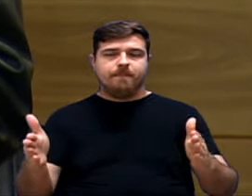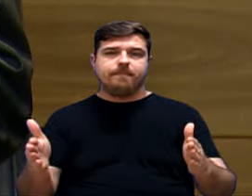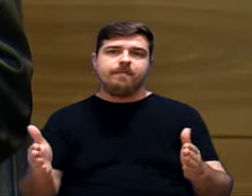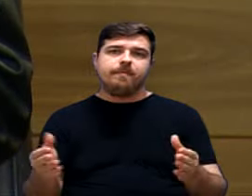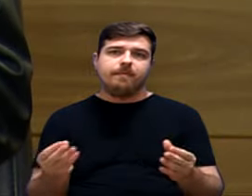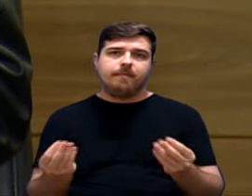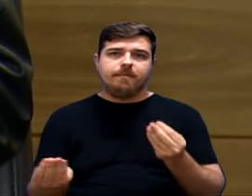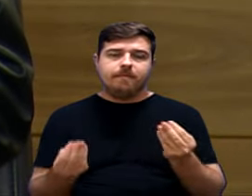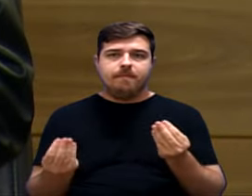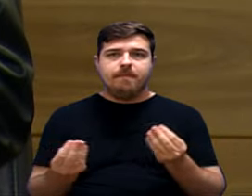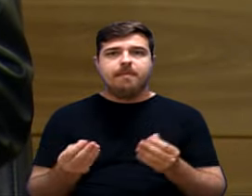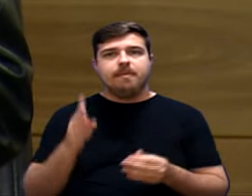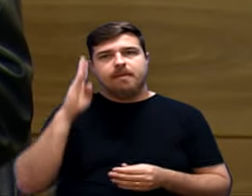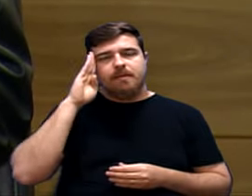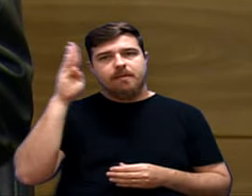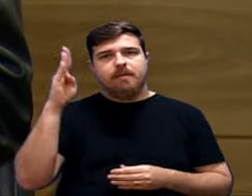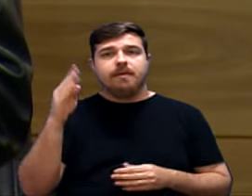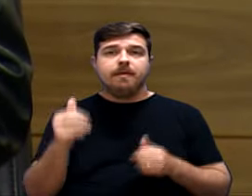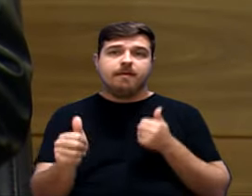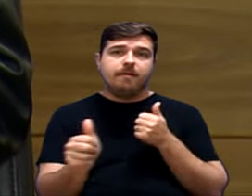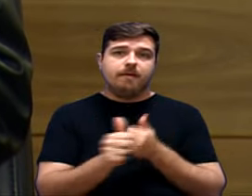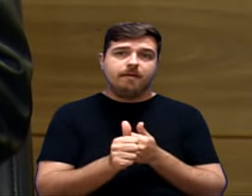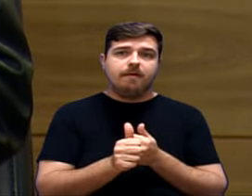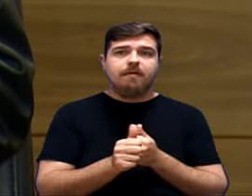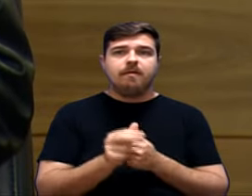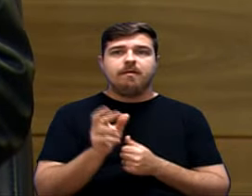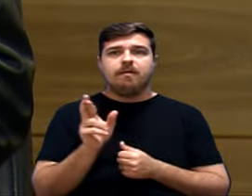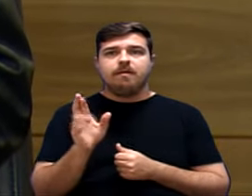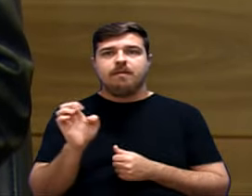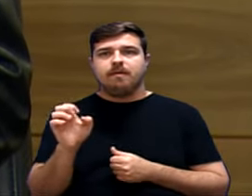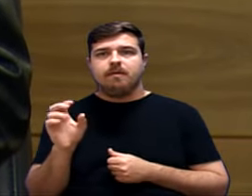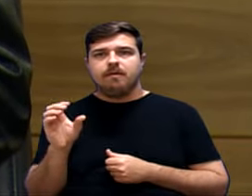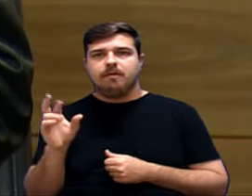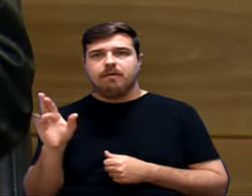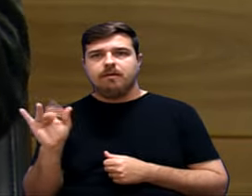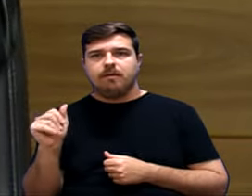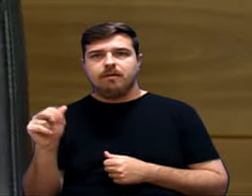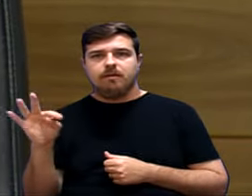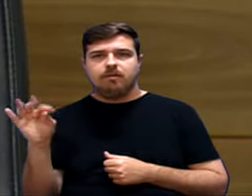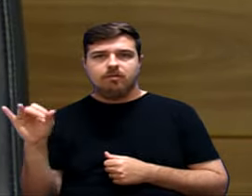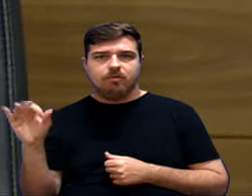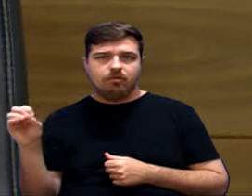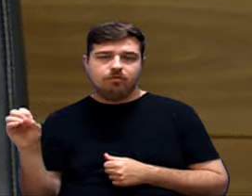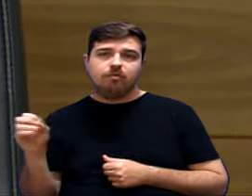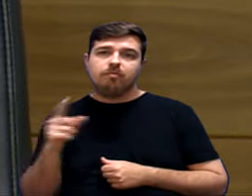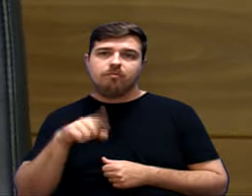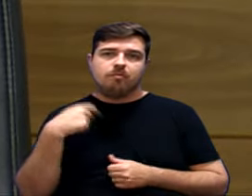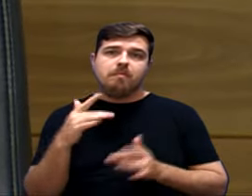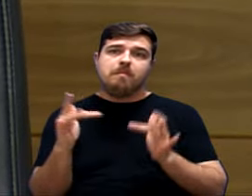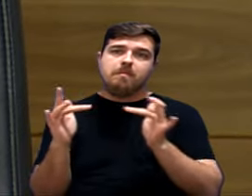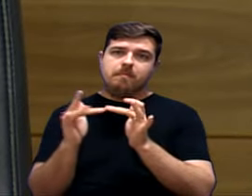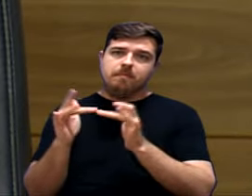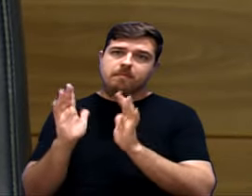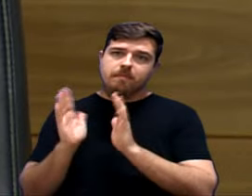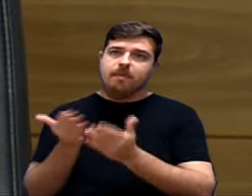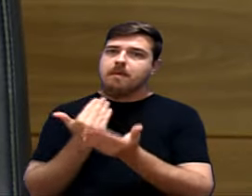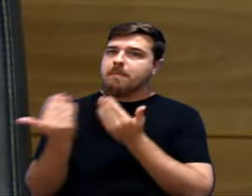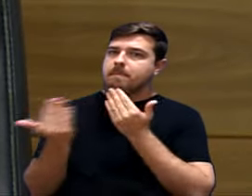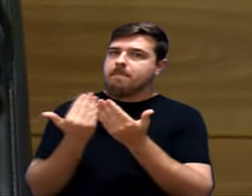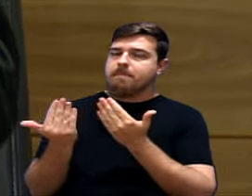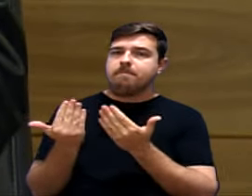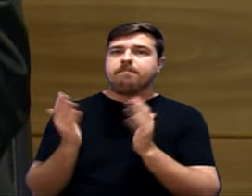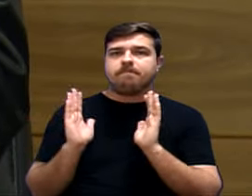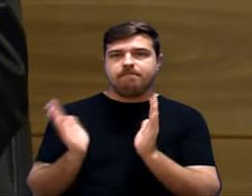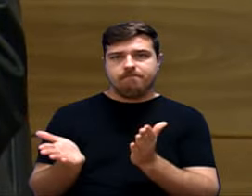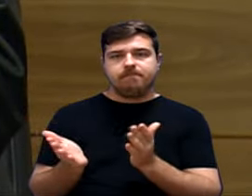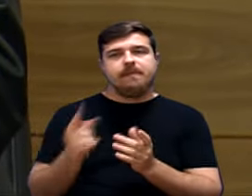de de vias principalmente na região do recreativo a gente já tá em contato com o Recreativo a gente já conversou com eles